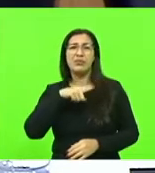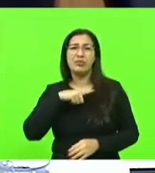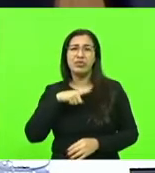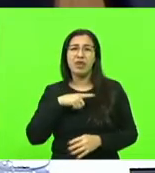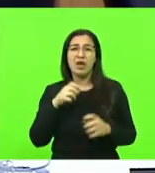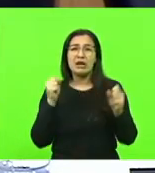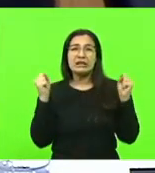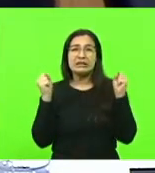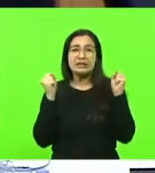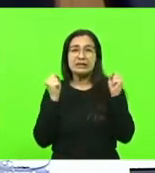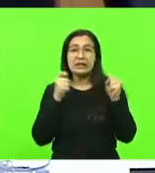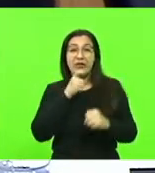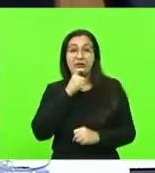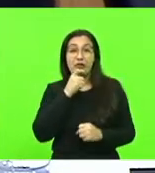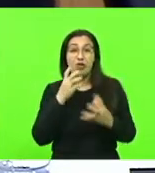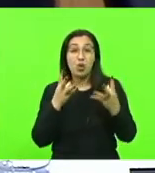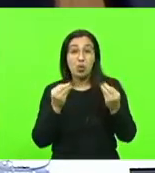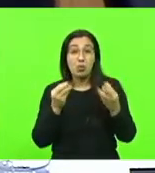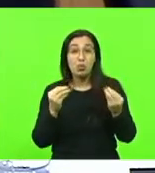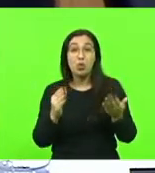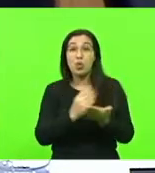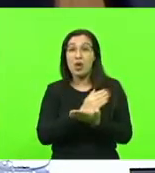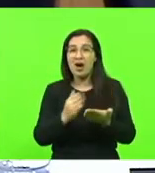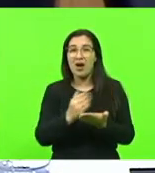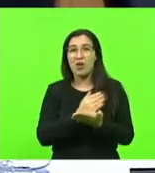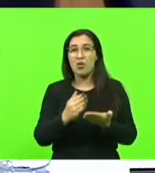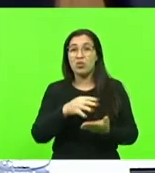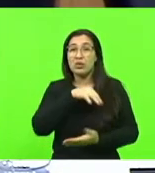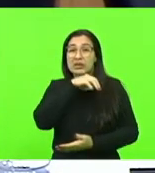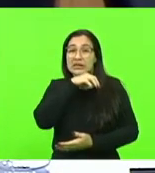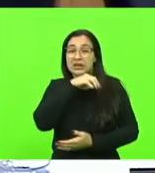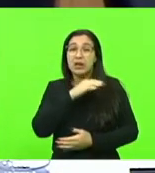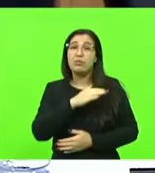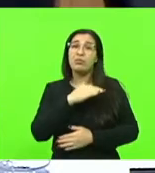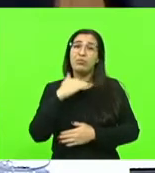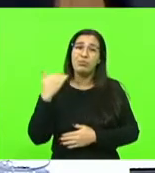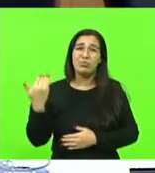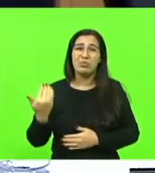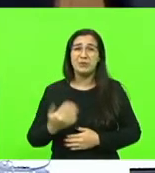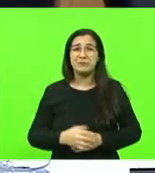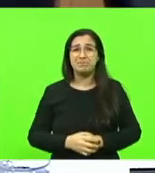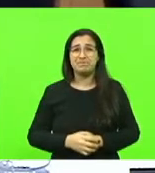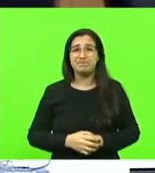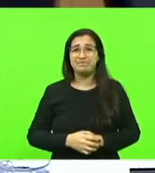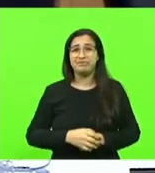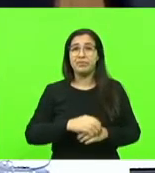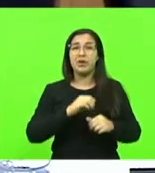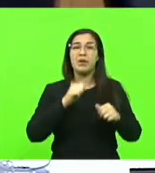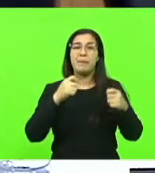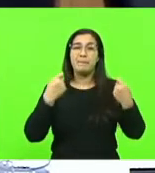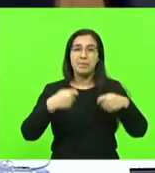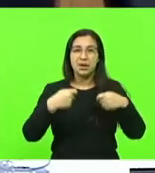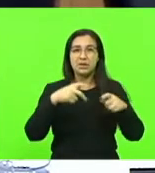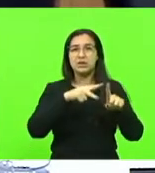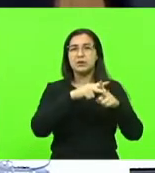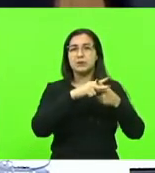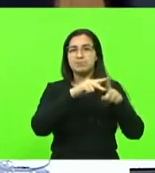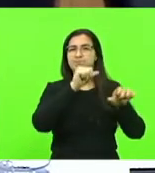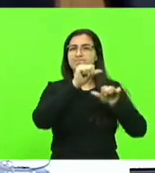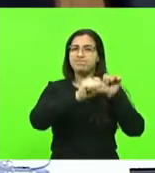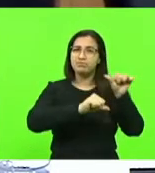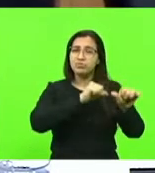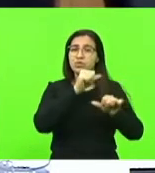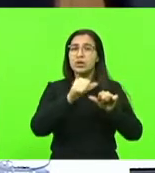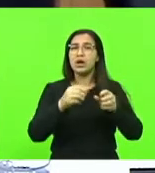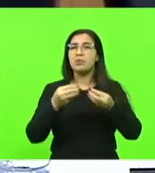animais morreram, que nós vamos fazer uma reestruturação desse canil para casa de passagem, prejudica o esporte,